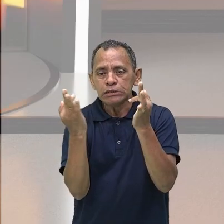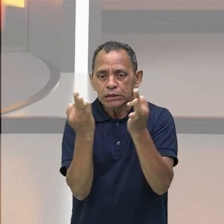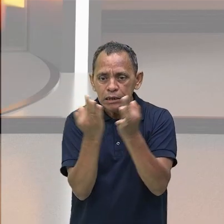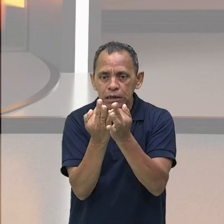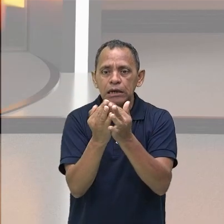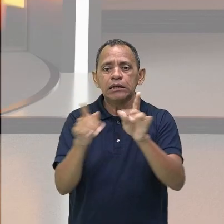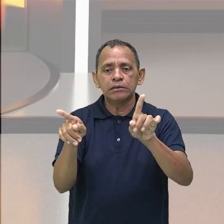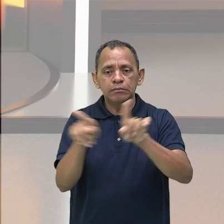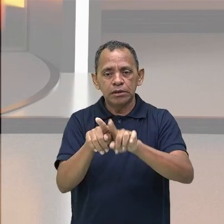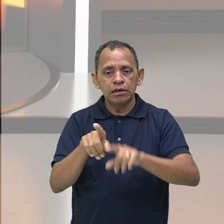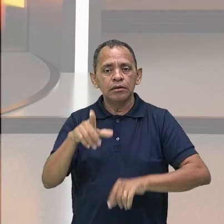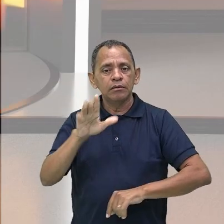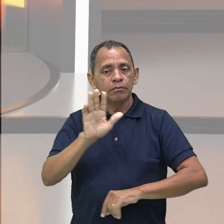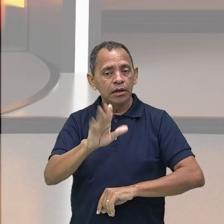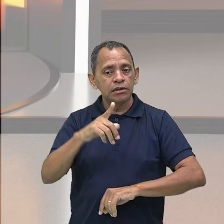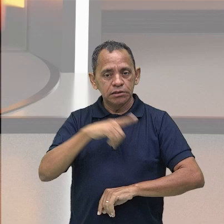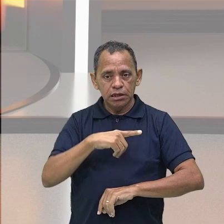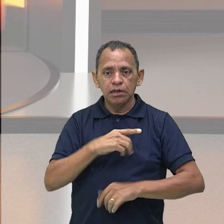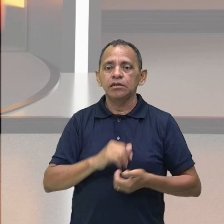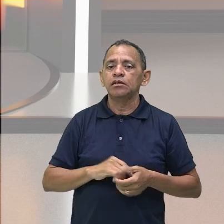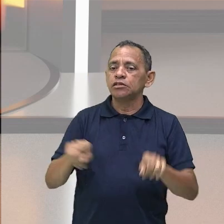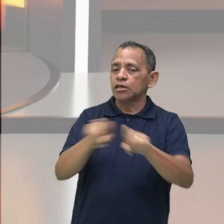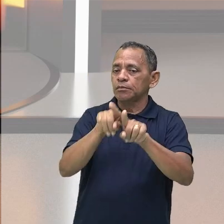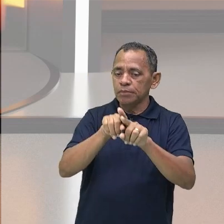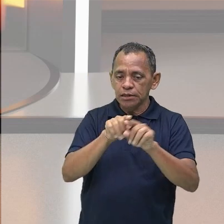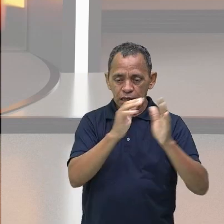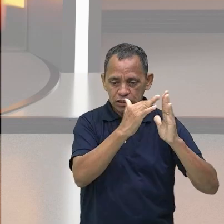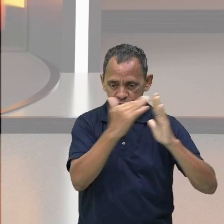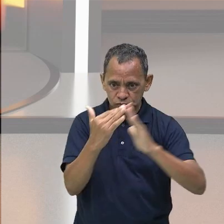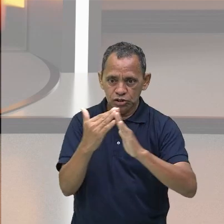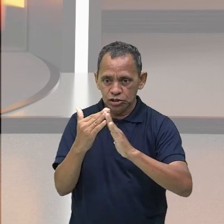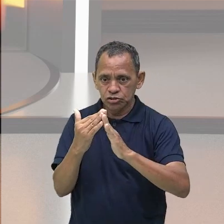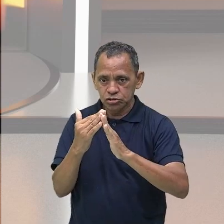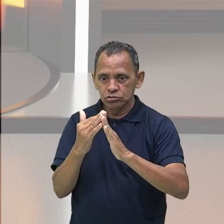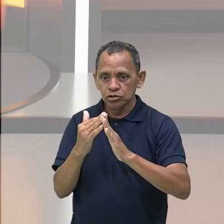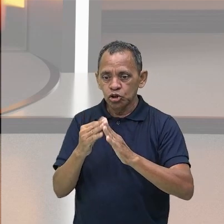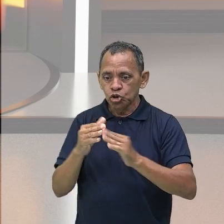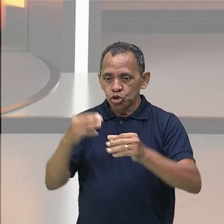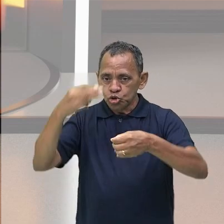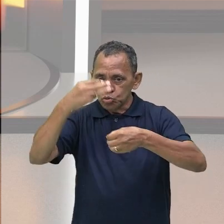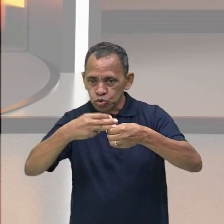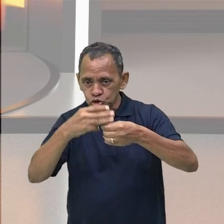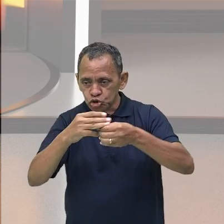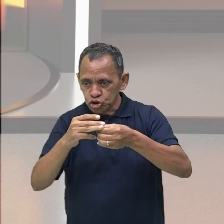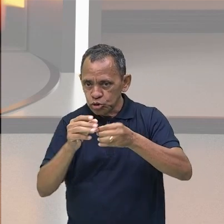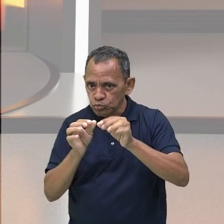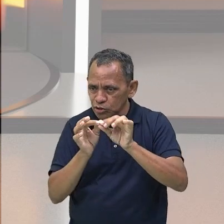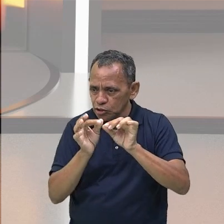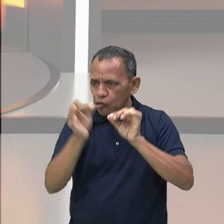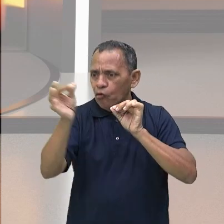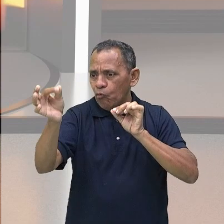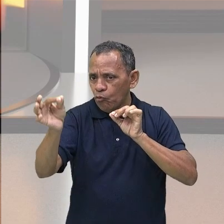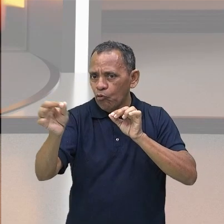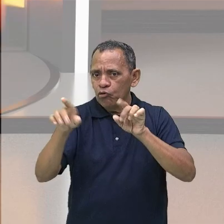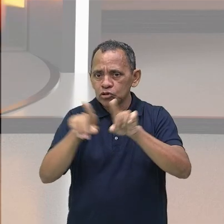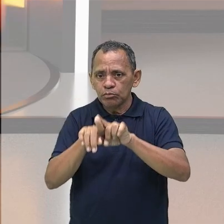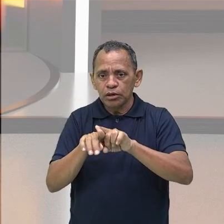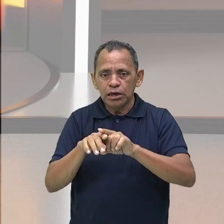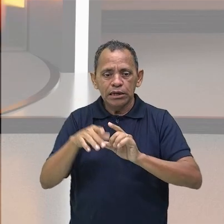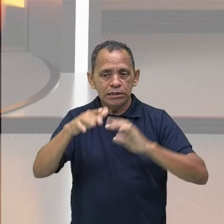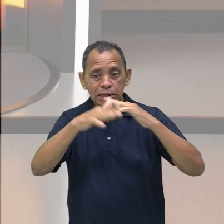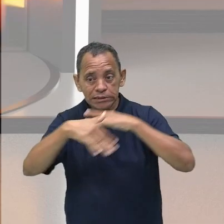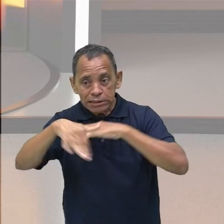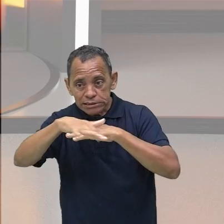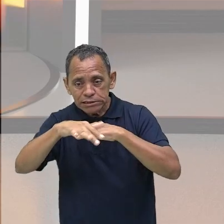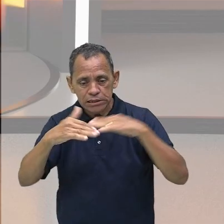as vilas que acabam se desenvolvendo, né, nos municípios ali mais distantes, nos centros urbanos, tá? Onde